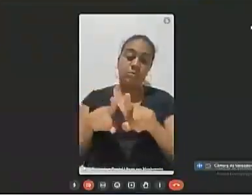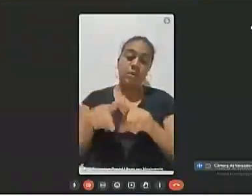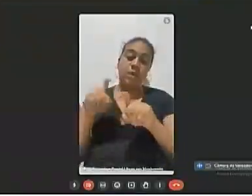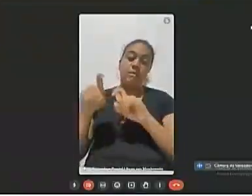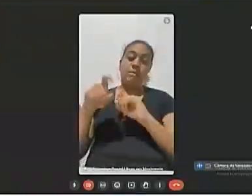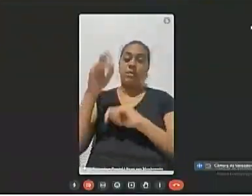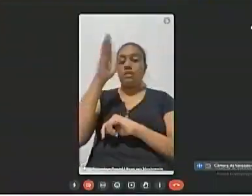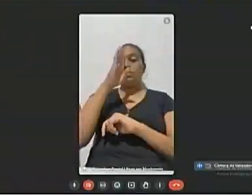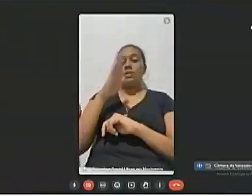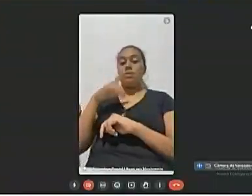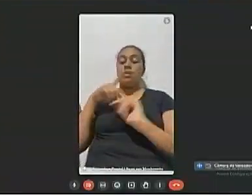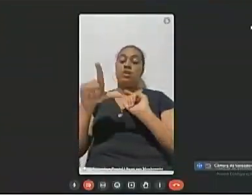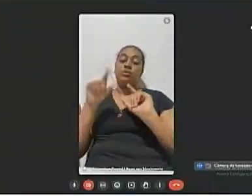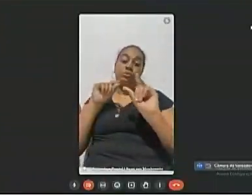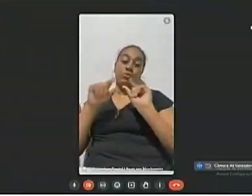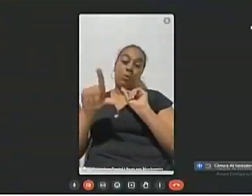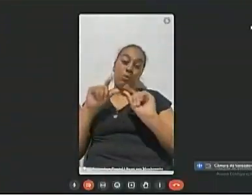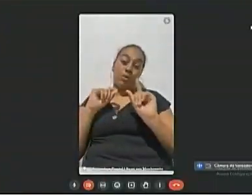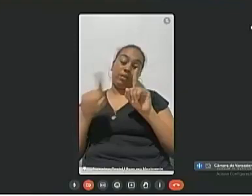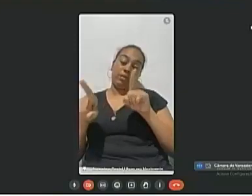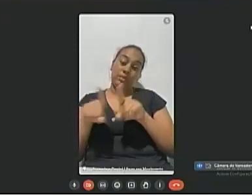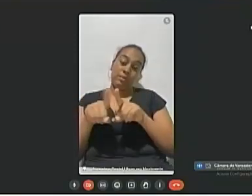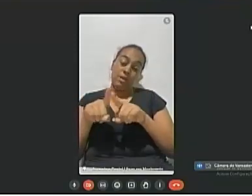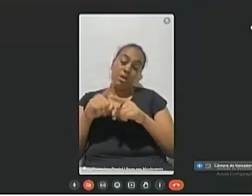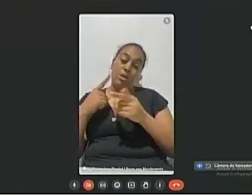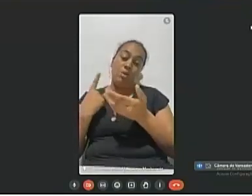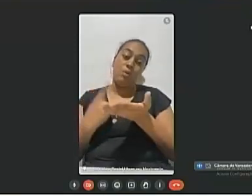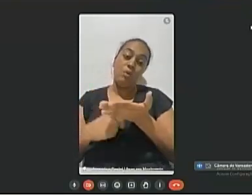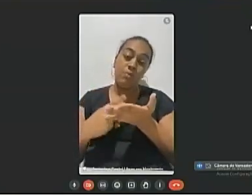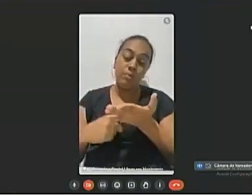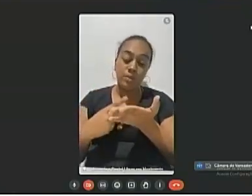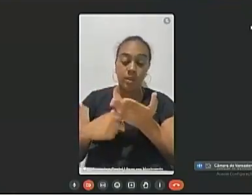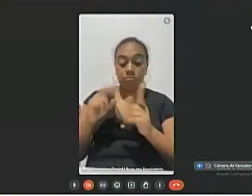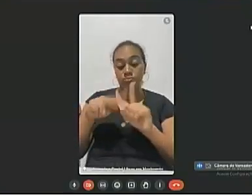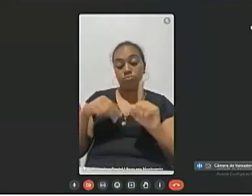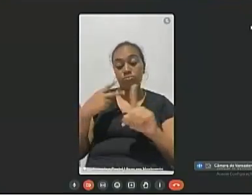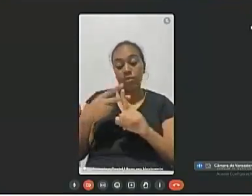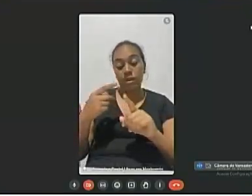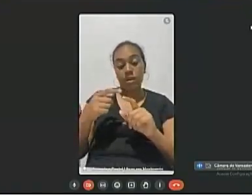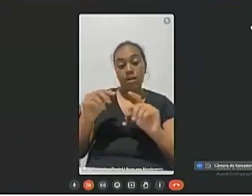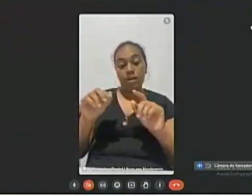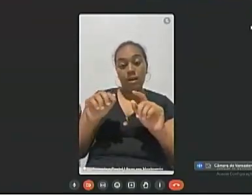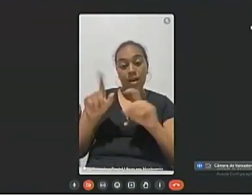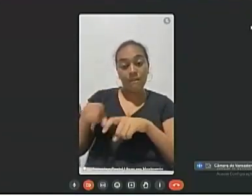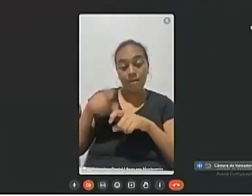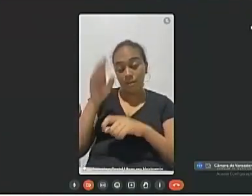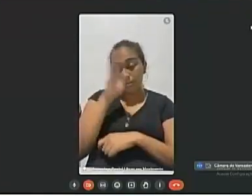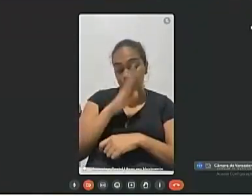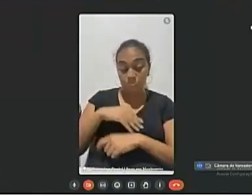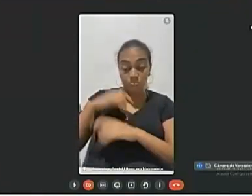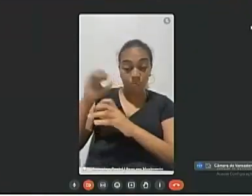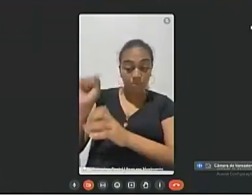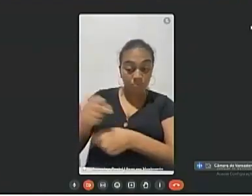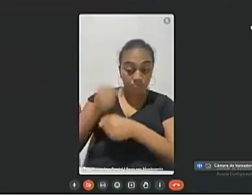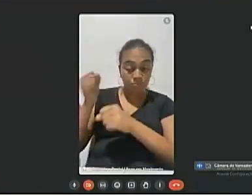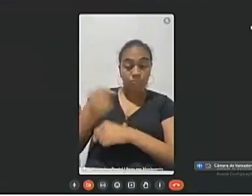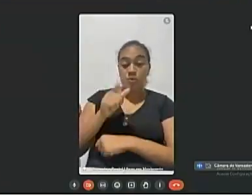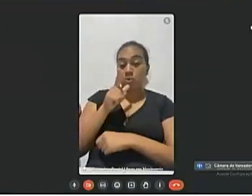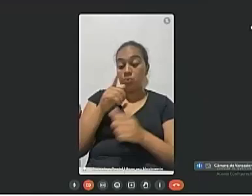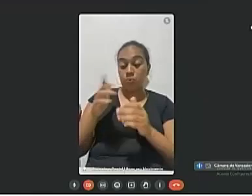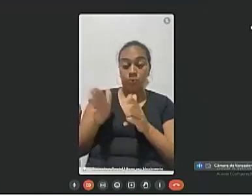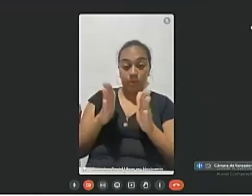das alternativas mais promissoras e combinar a duplicação da curva da Fazenda Brasil com alargamentos ou escavações do rio.